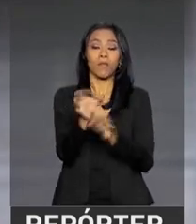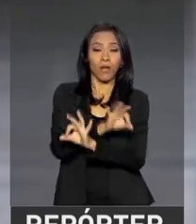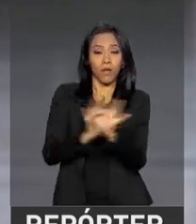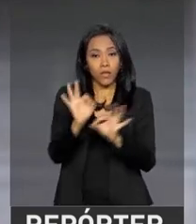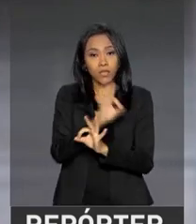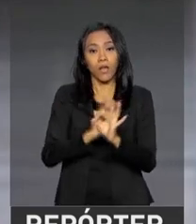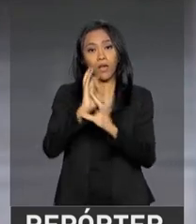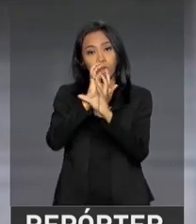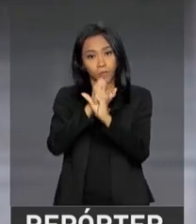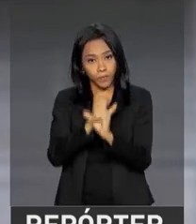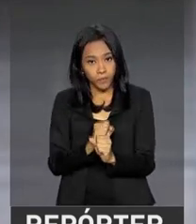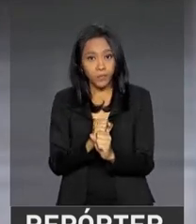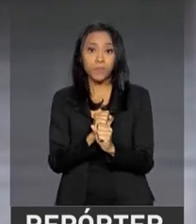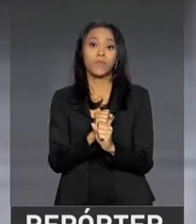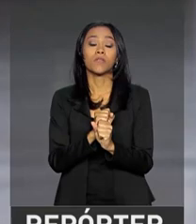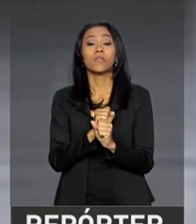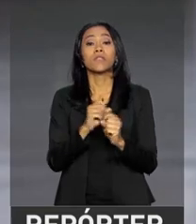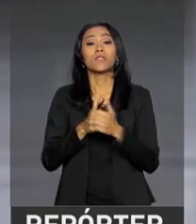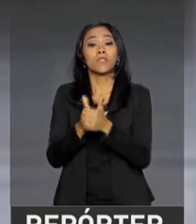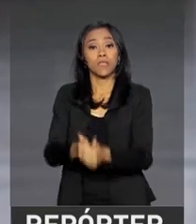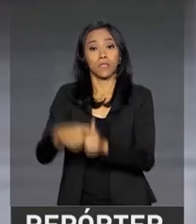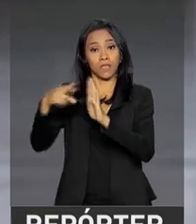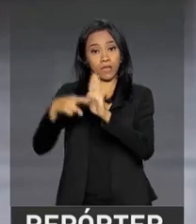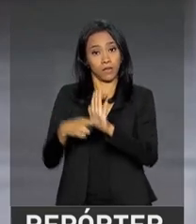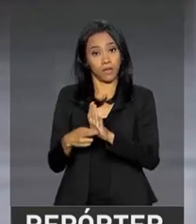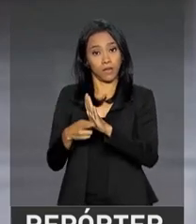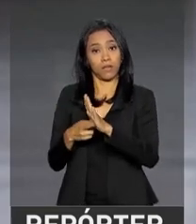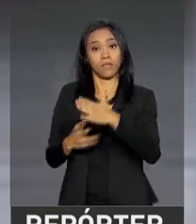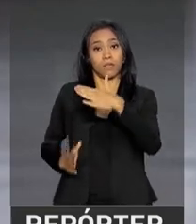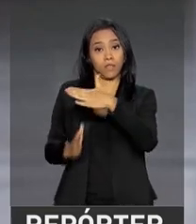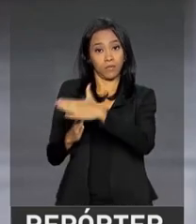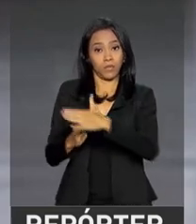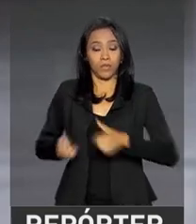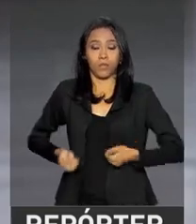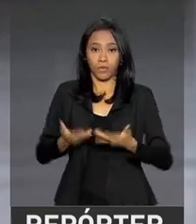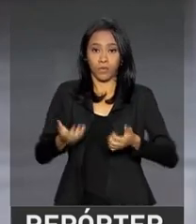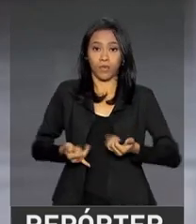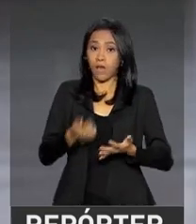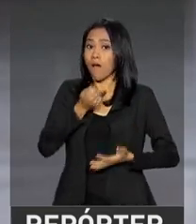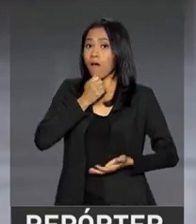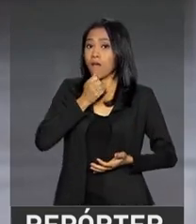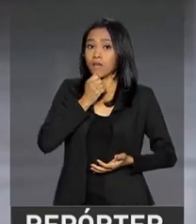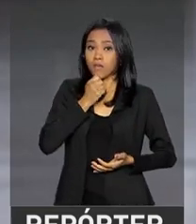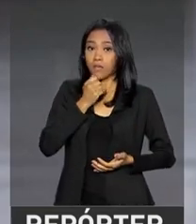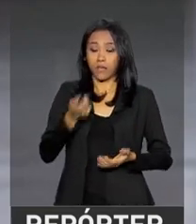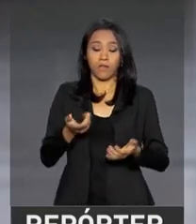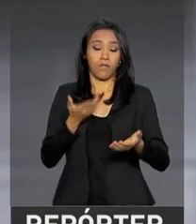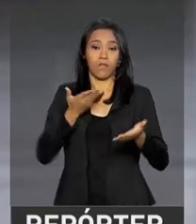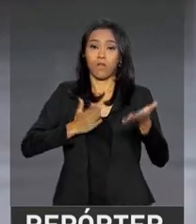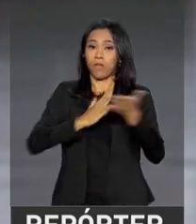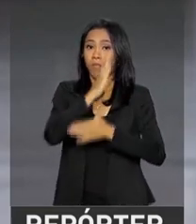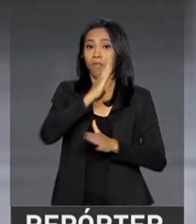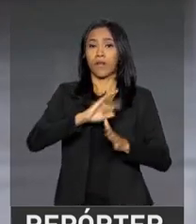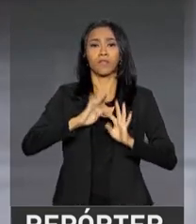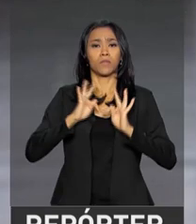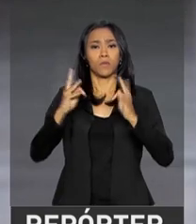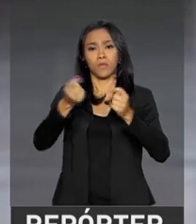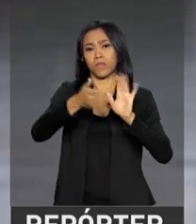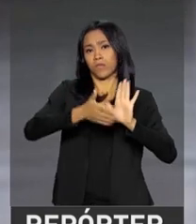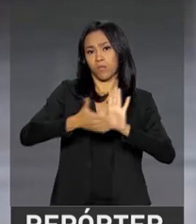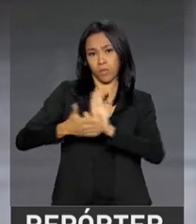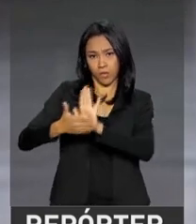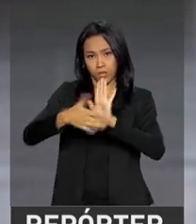teto de gastos do governo já que ainda não foram aprovadas todas as medidas econômicas previstas a equipe econômica